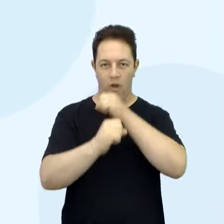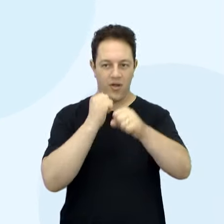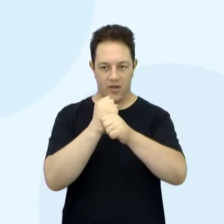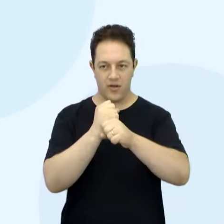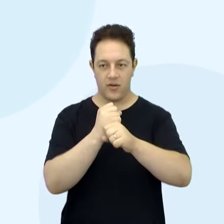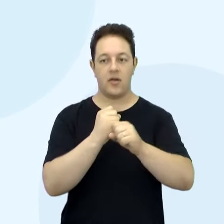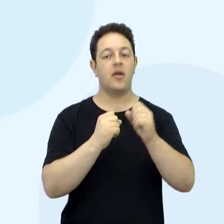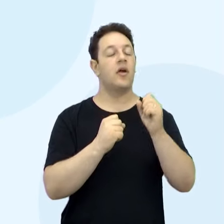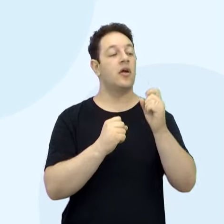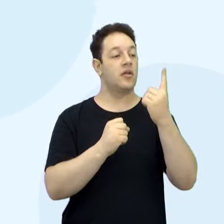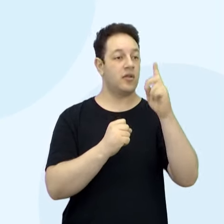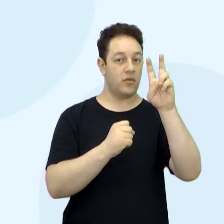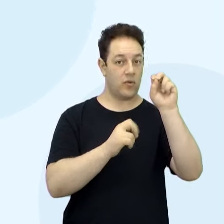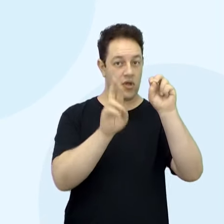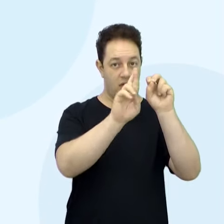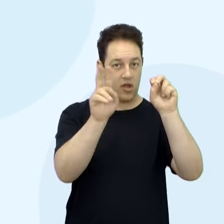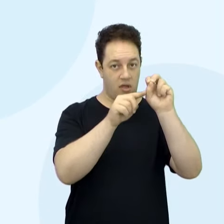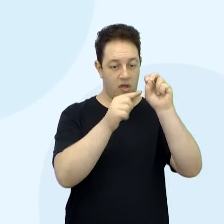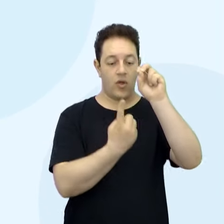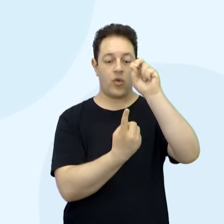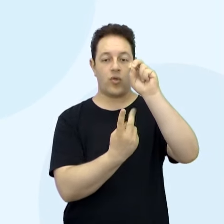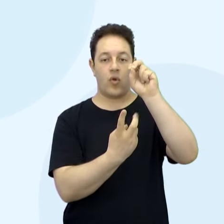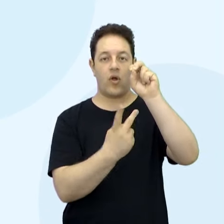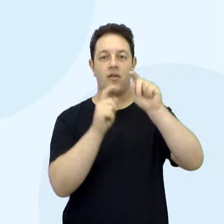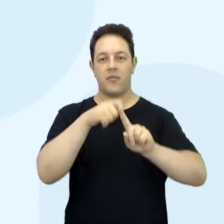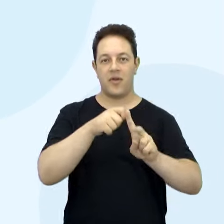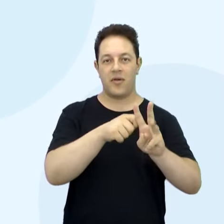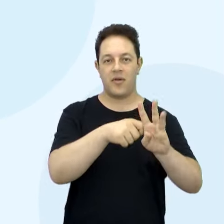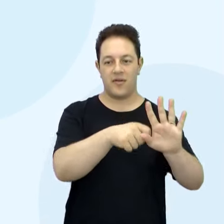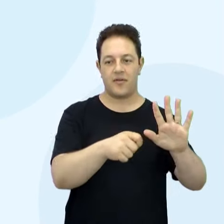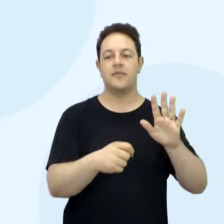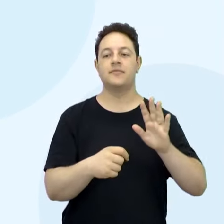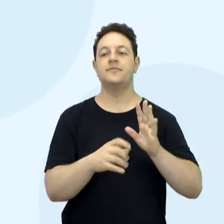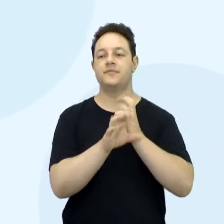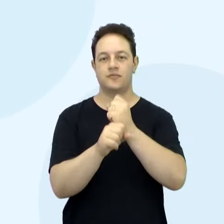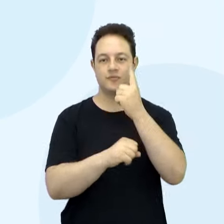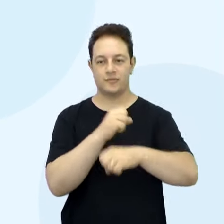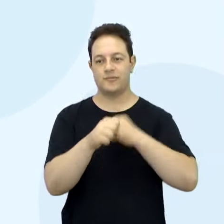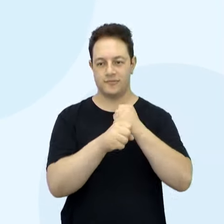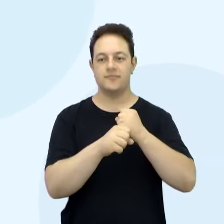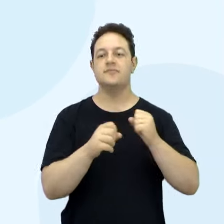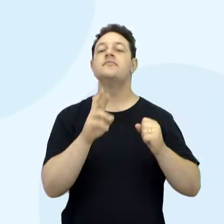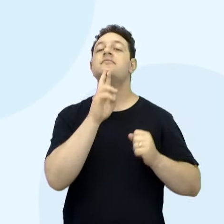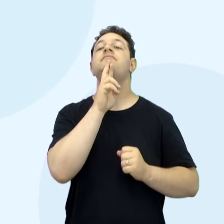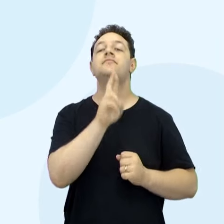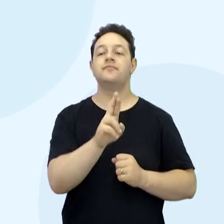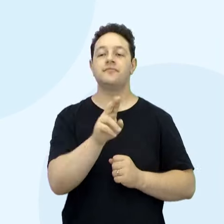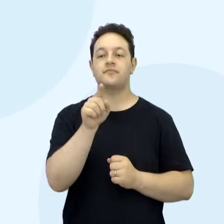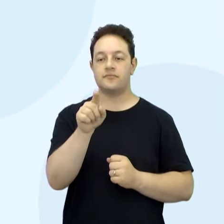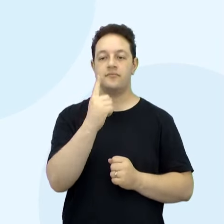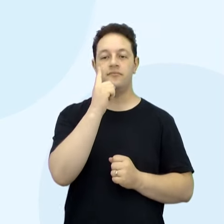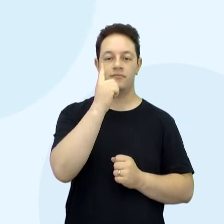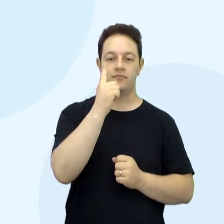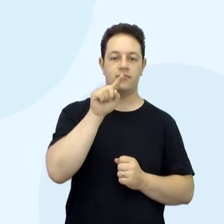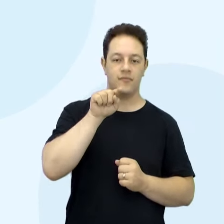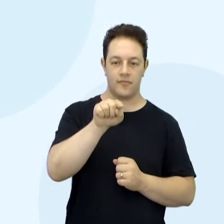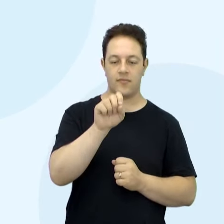meses. Aí eu vou achar aqui, ó, o custo anual, que vai dar aí